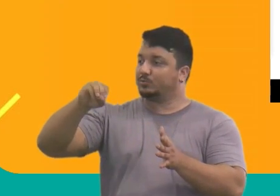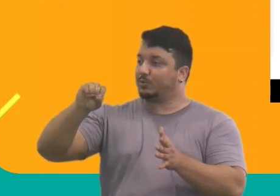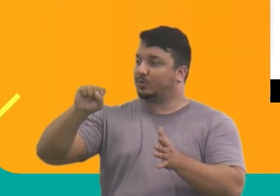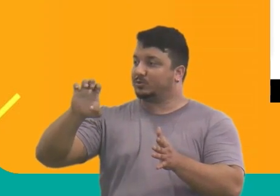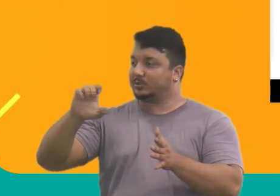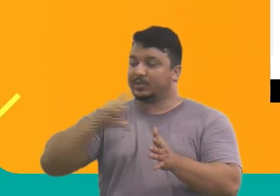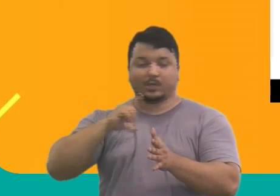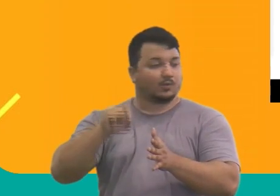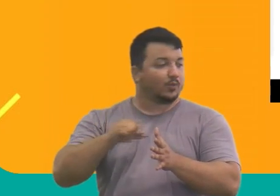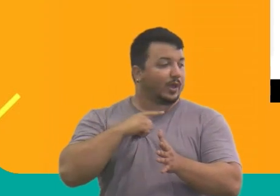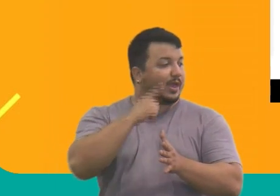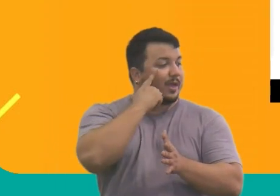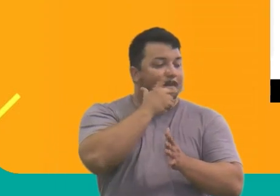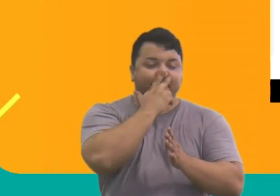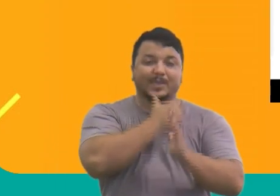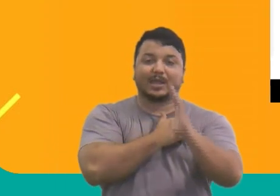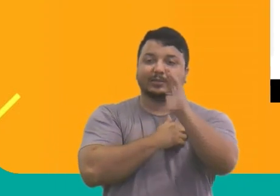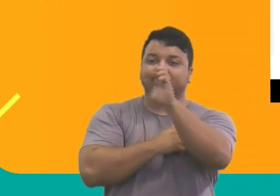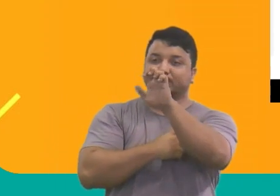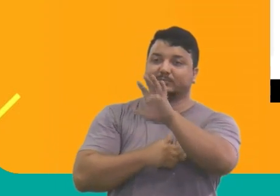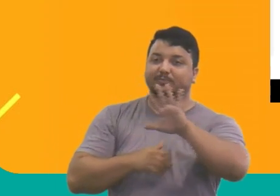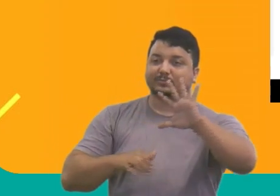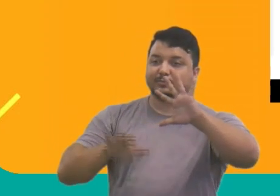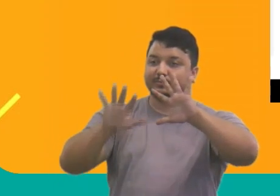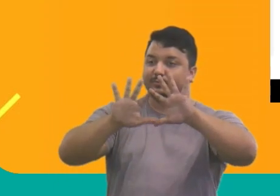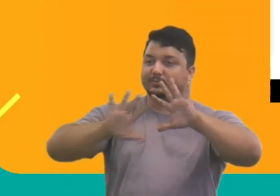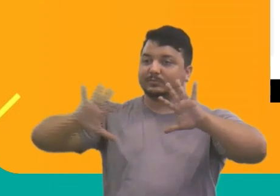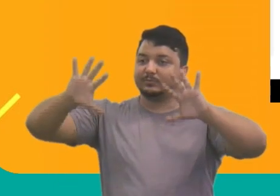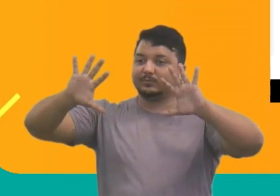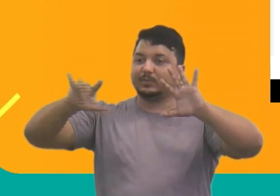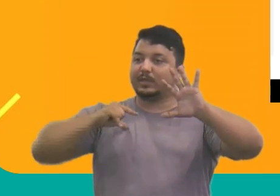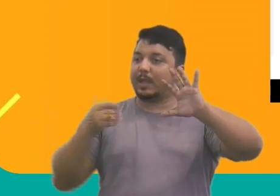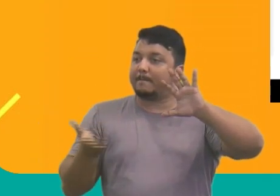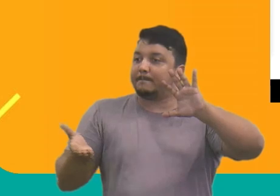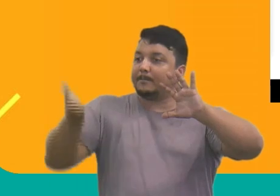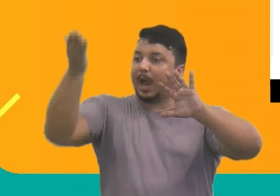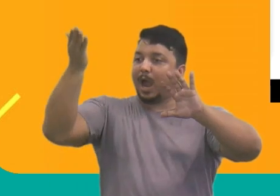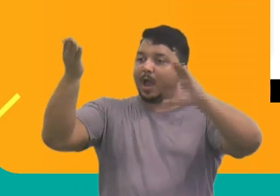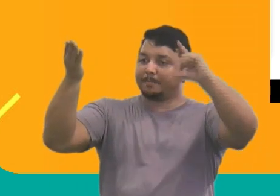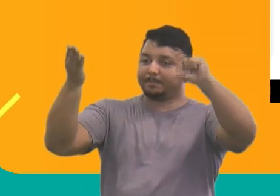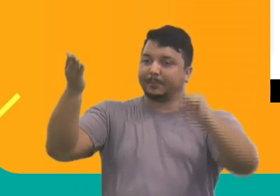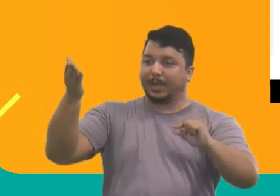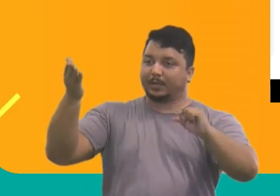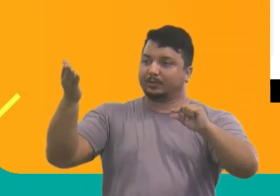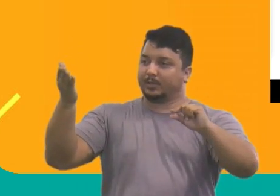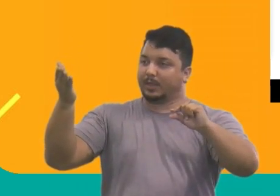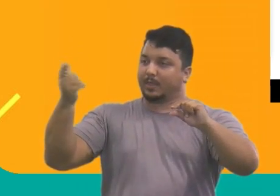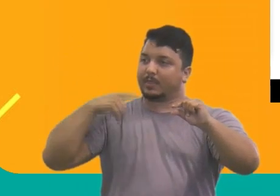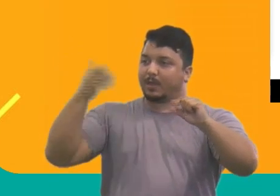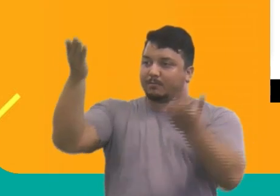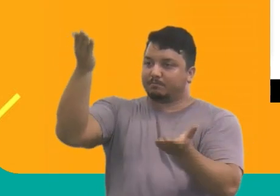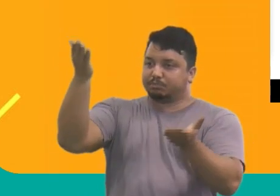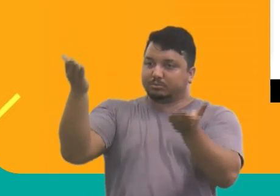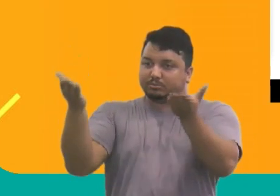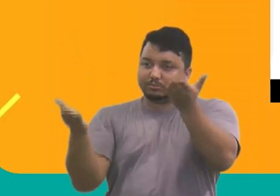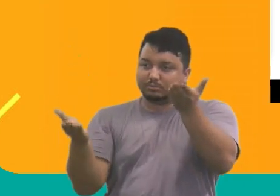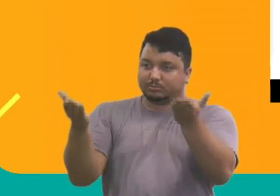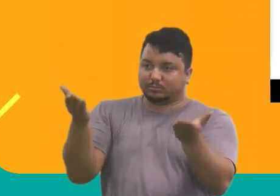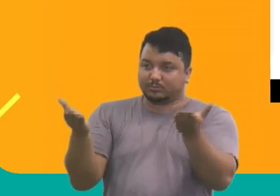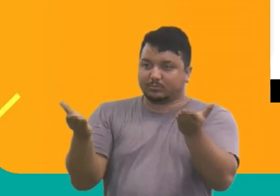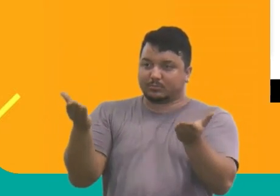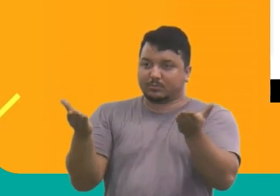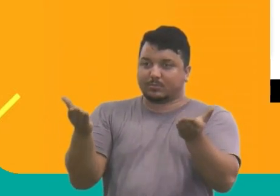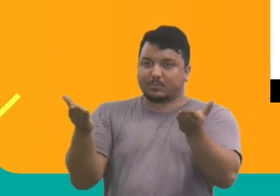falando, eu tenho exatamente essa questão desse meio hipertônico para o meio hipertônico, para o